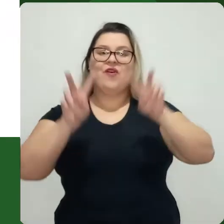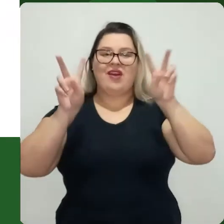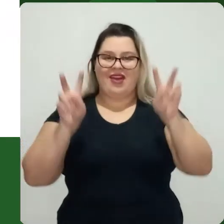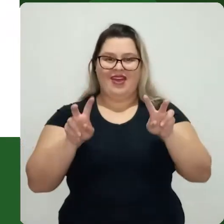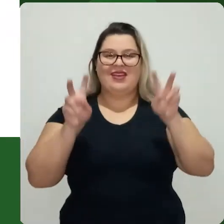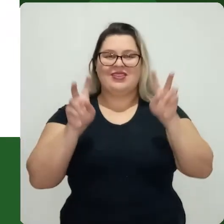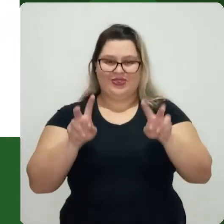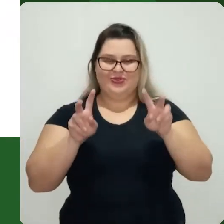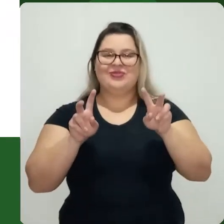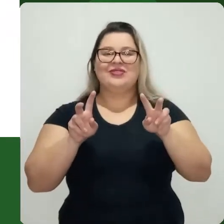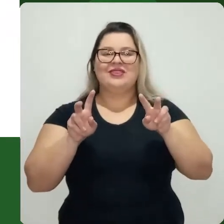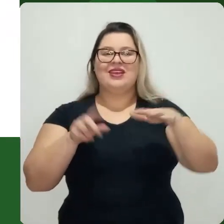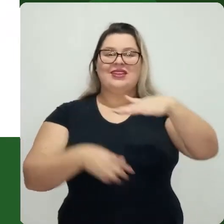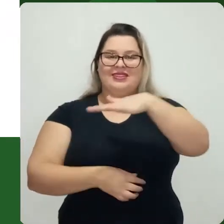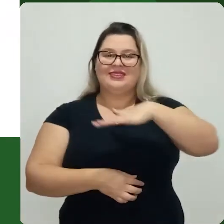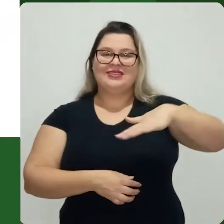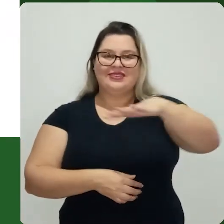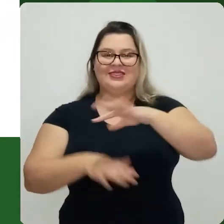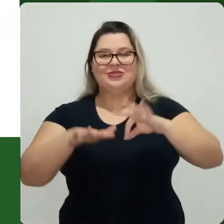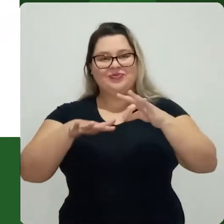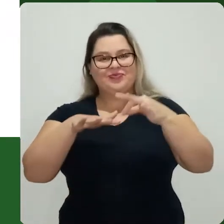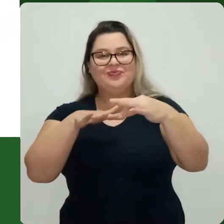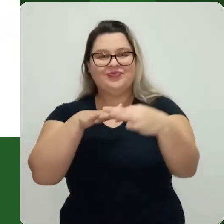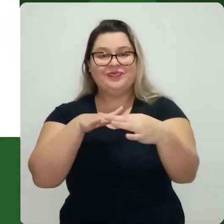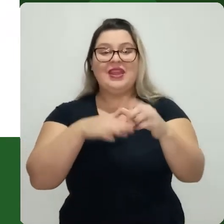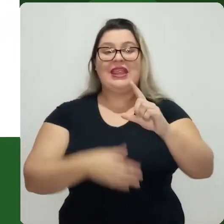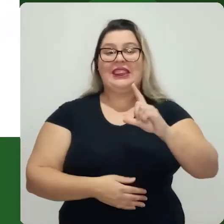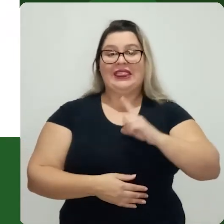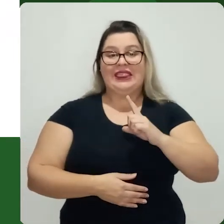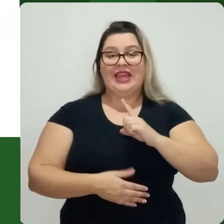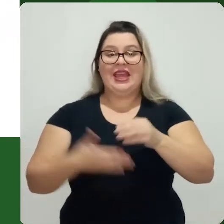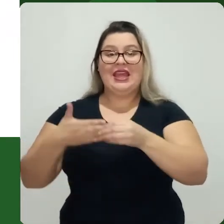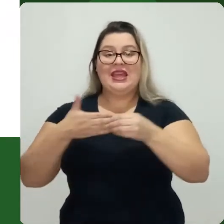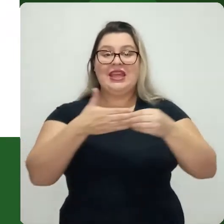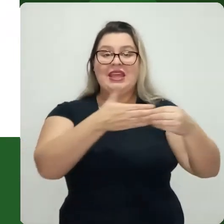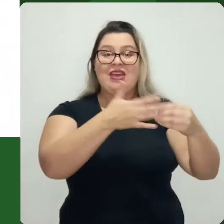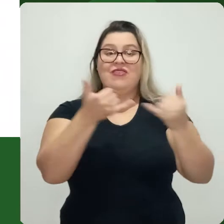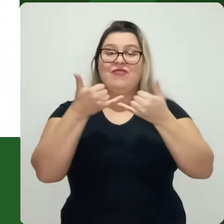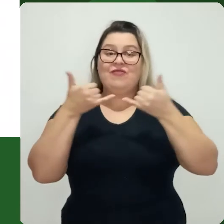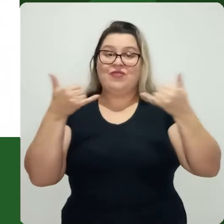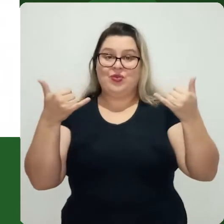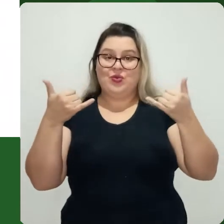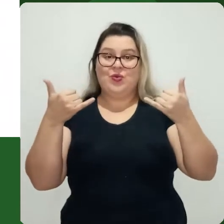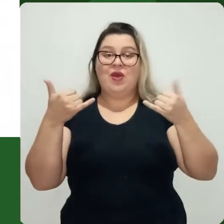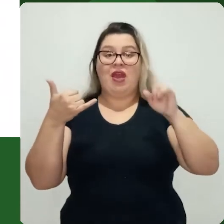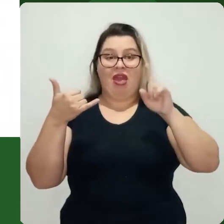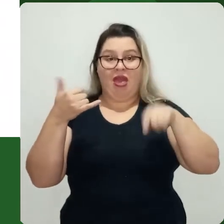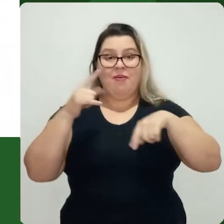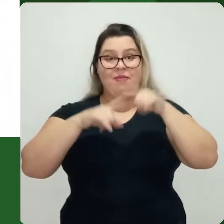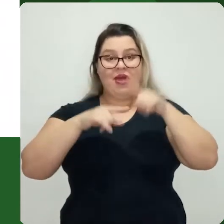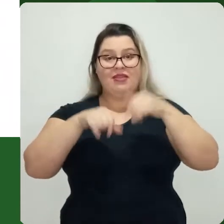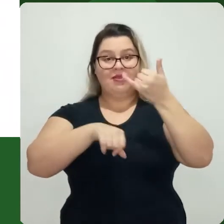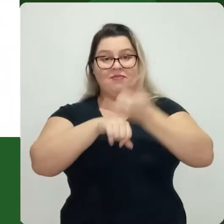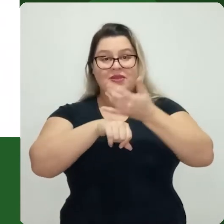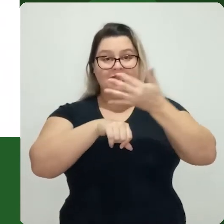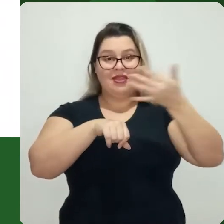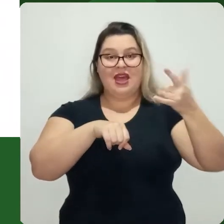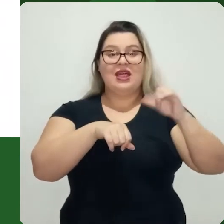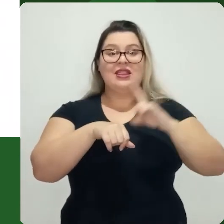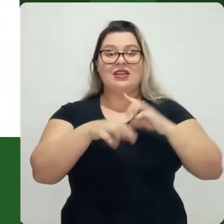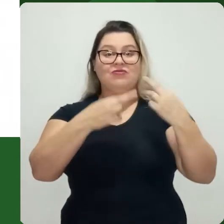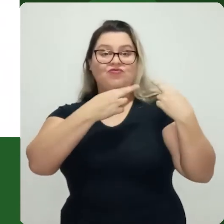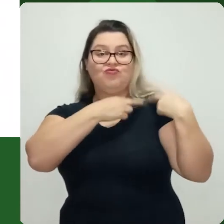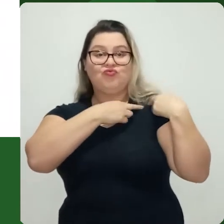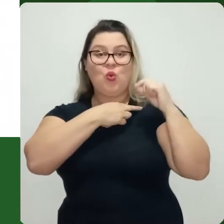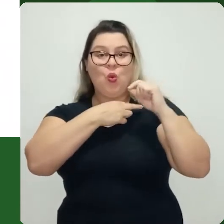Voltando agora para as partes da zona de tecimento, temos os guias-fios, que são peças metálicas